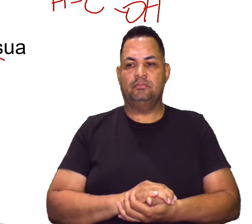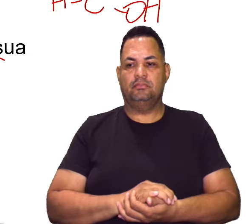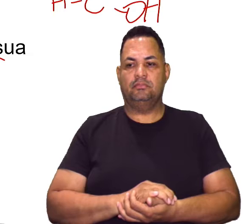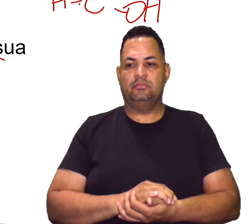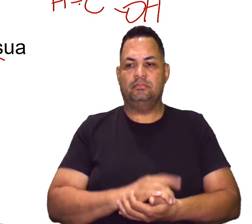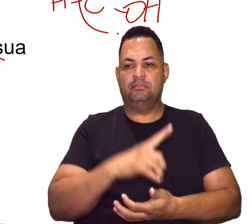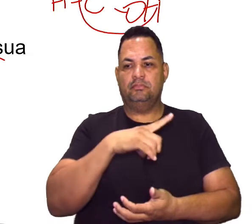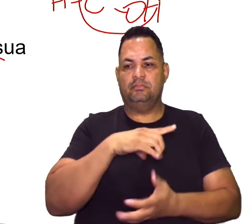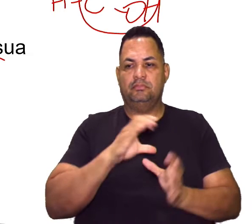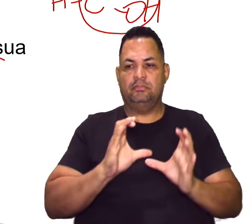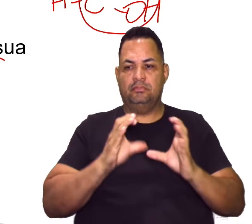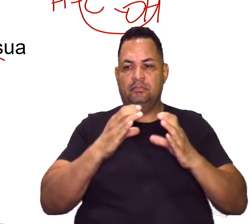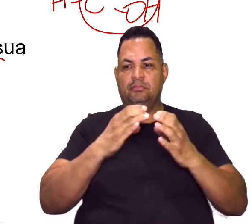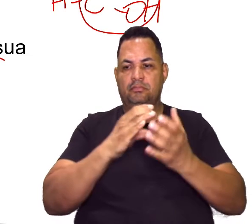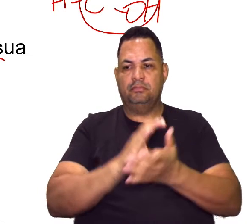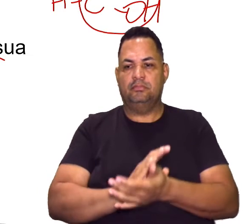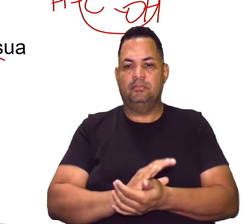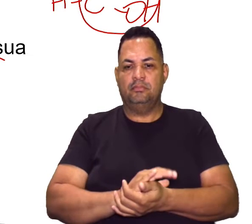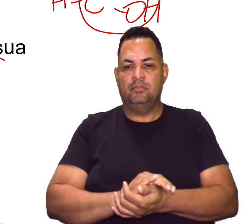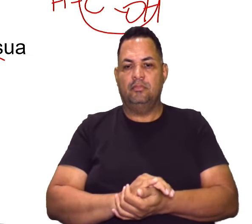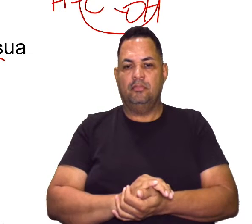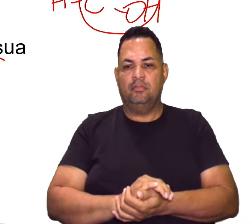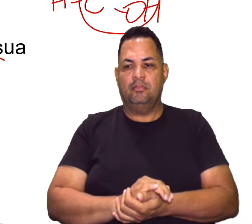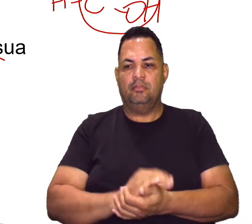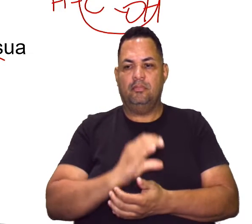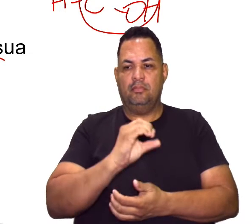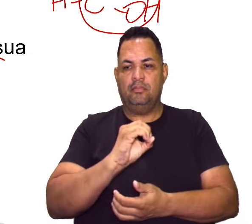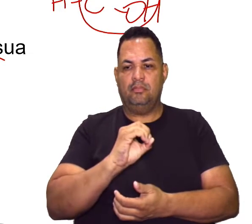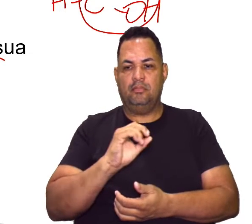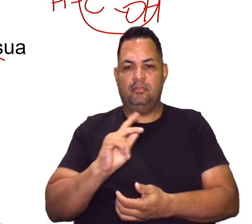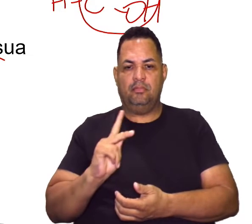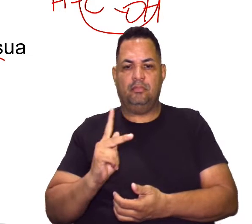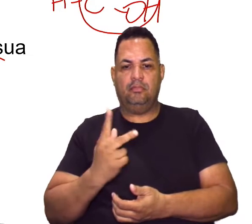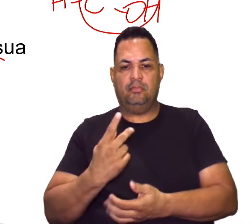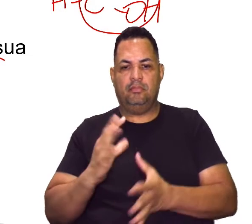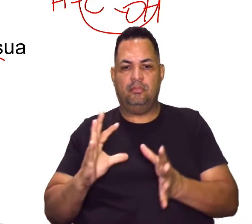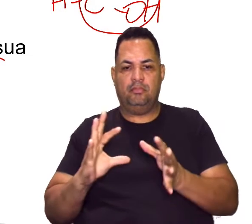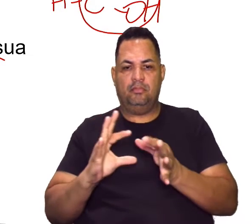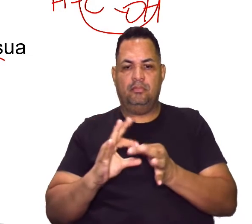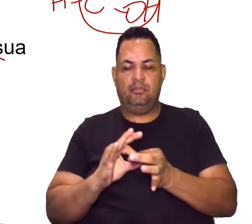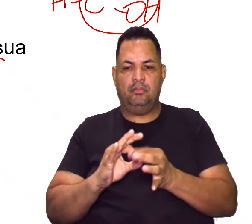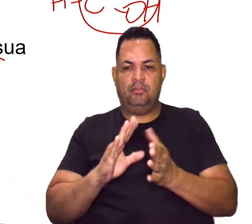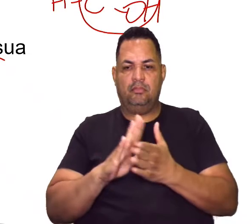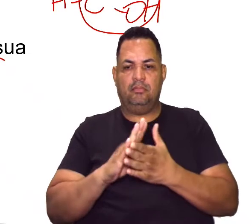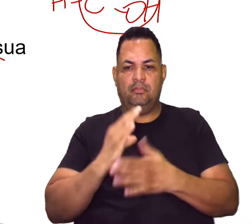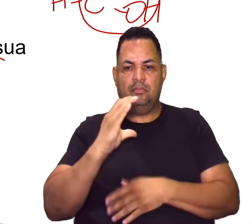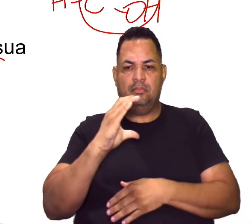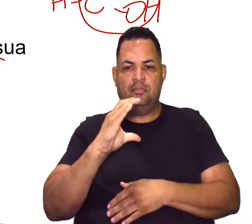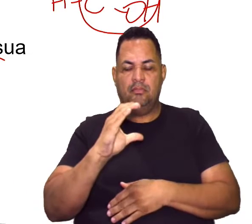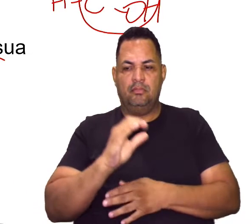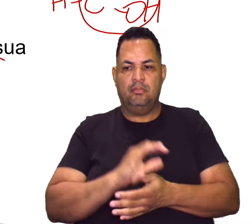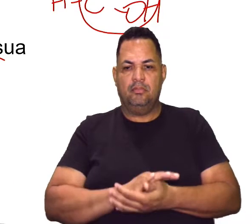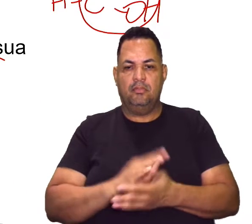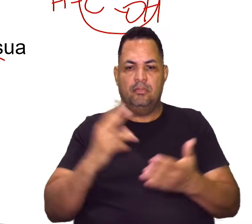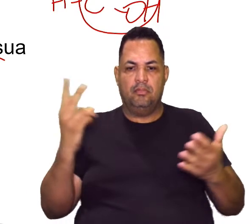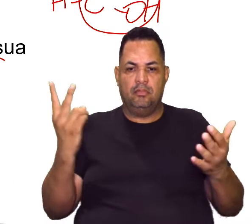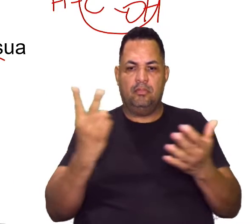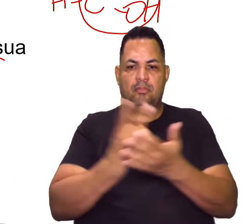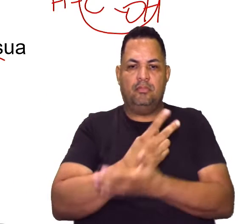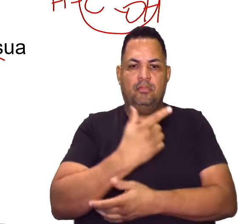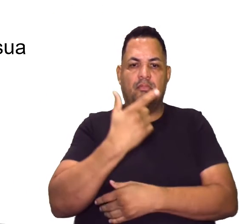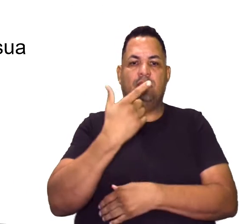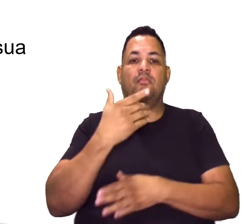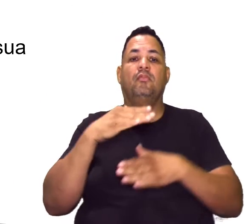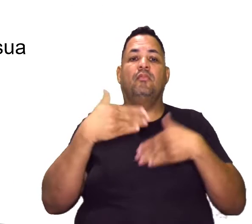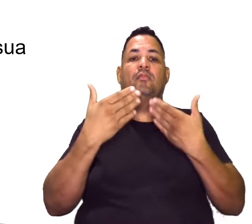Então, tem o grupo carboxílico, o H, ligado direto ao carbono. Isso acontece quando